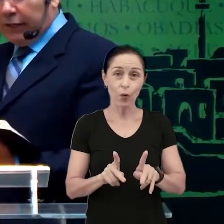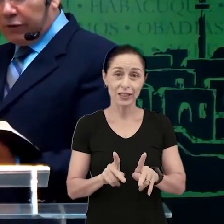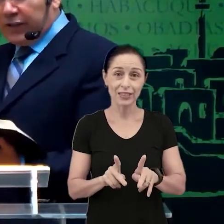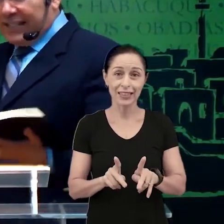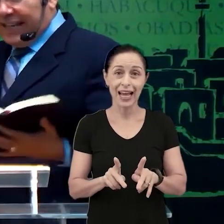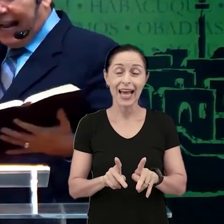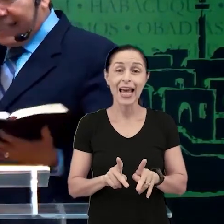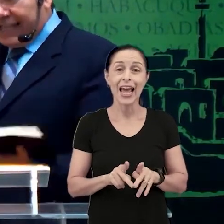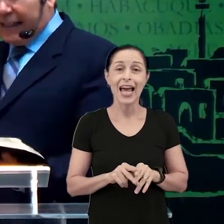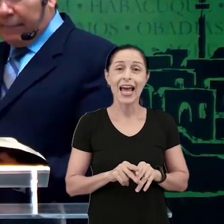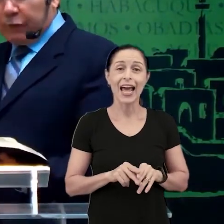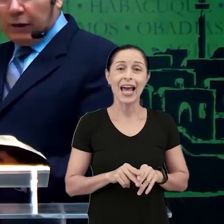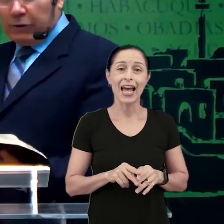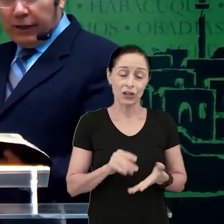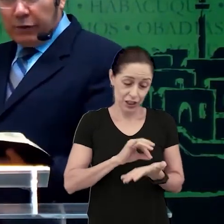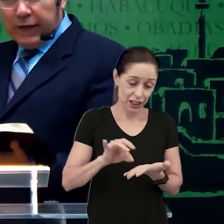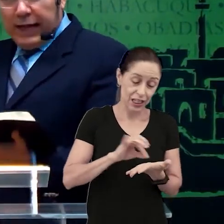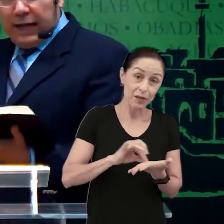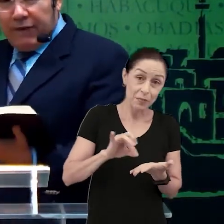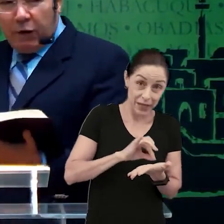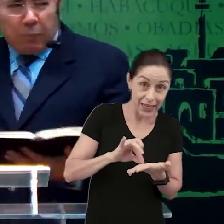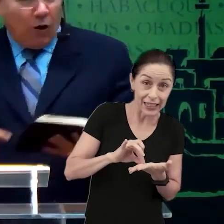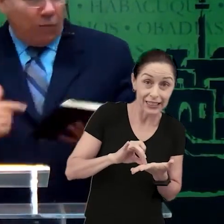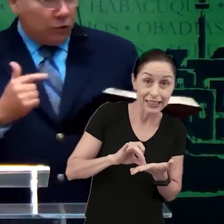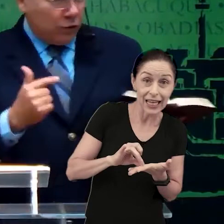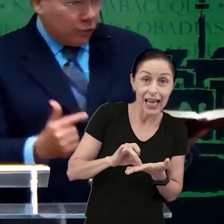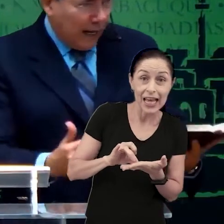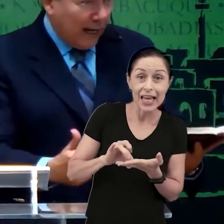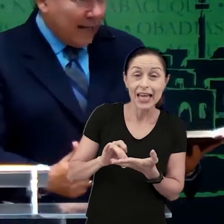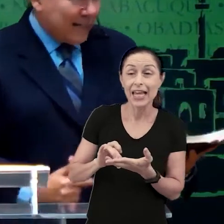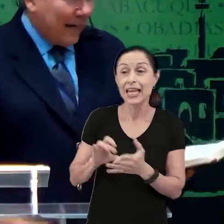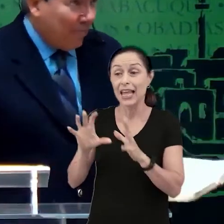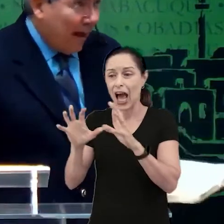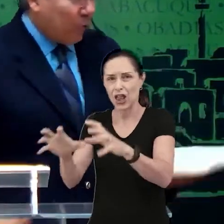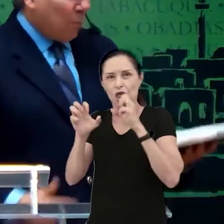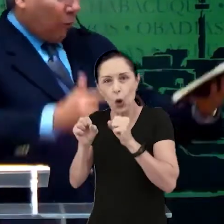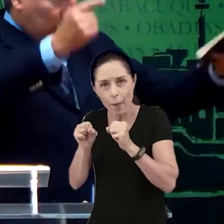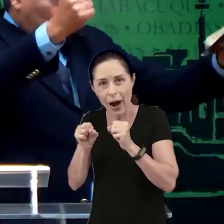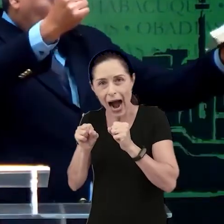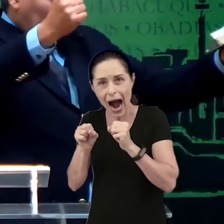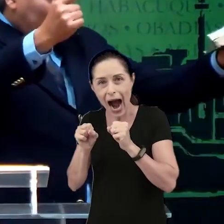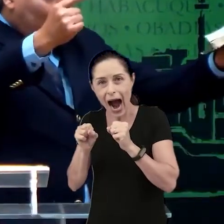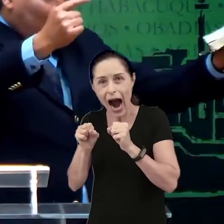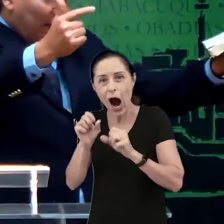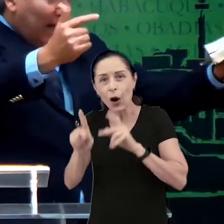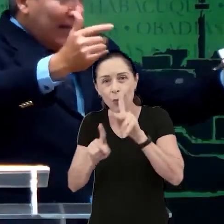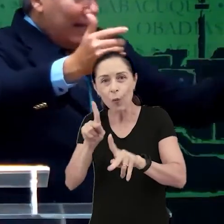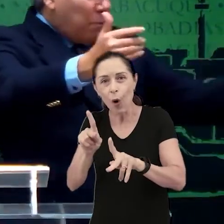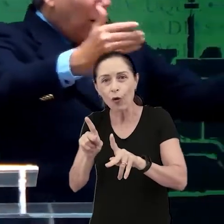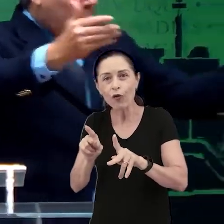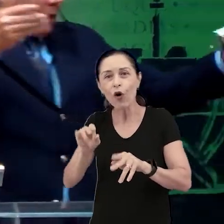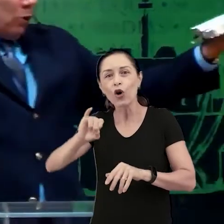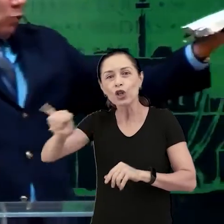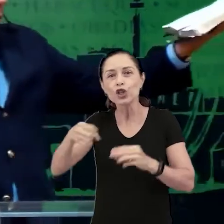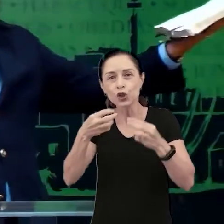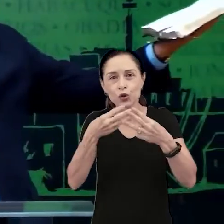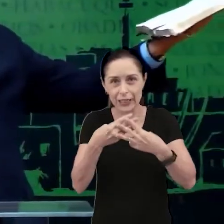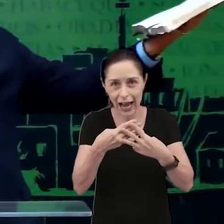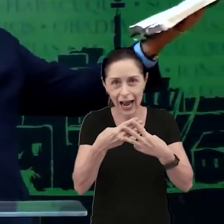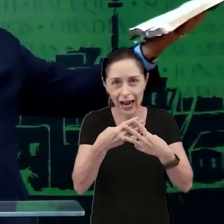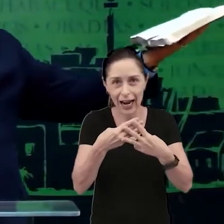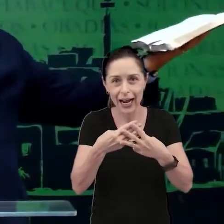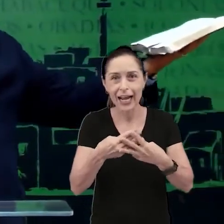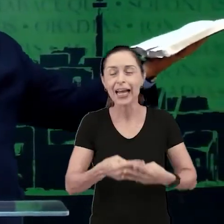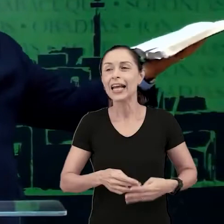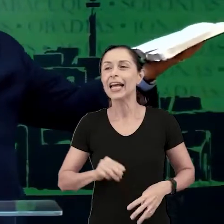pelos caldeus, será arrasada pelos caldeus. Ele vê o povo de Judá sendo levado para o cativeiro da Babilônia, e o povo está todo